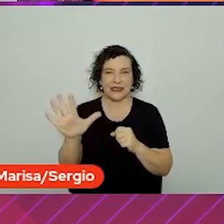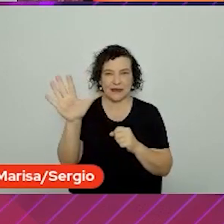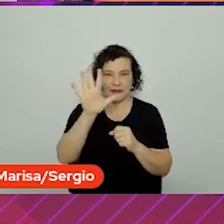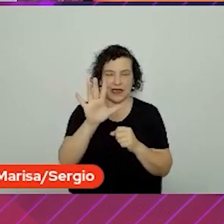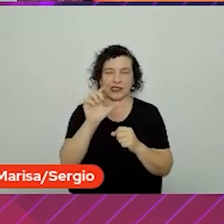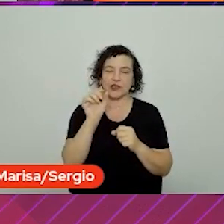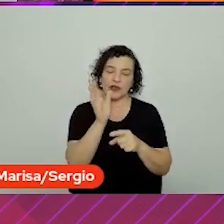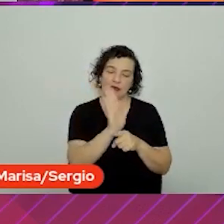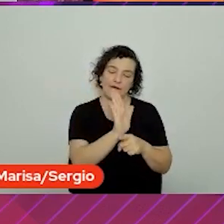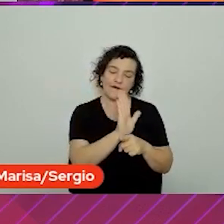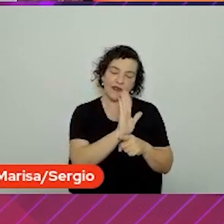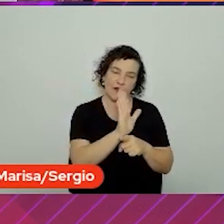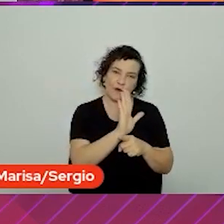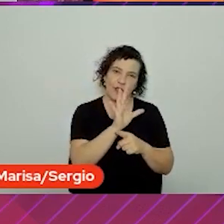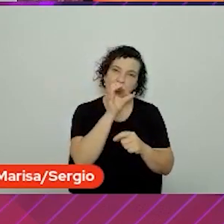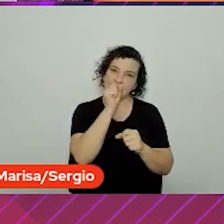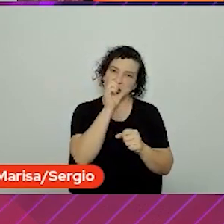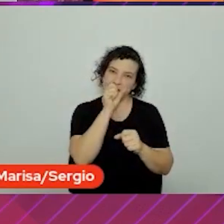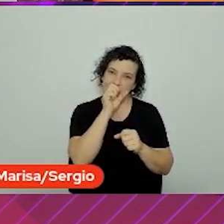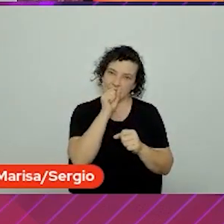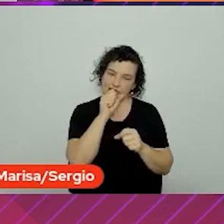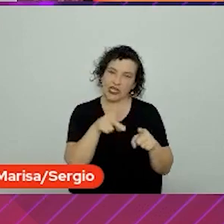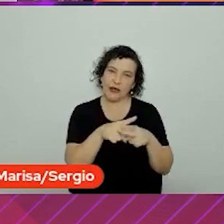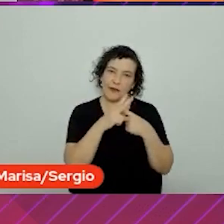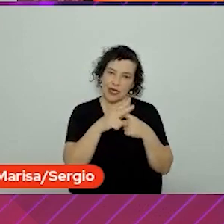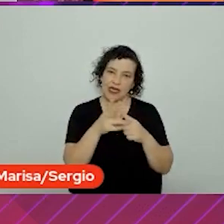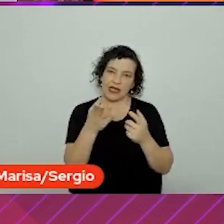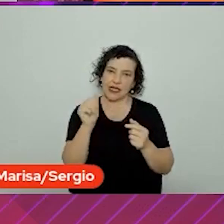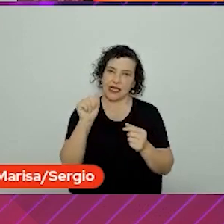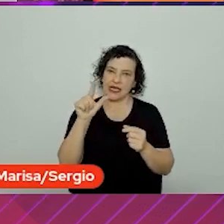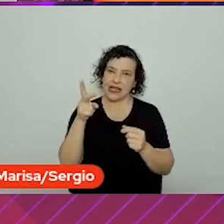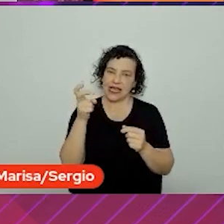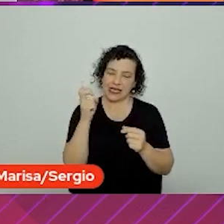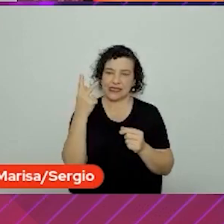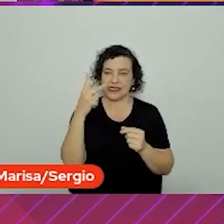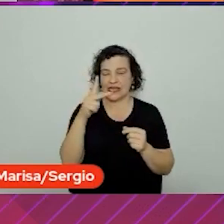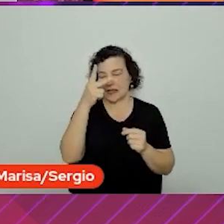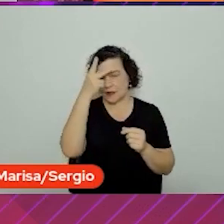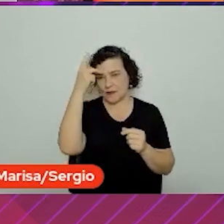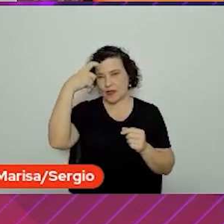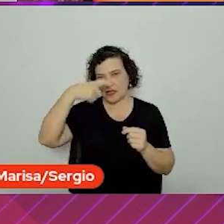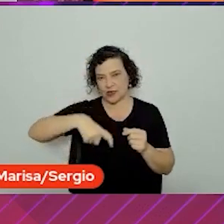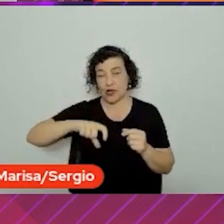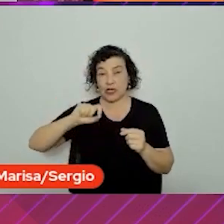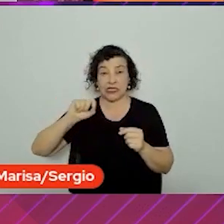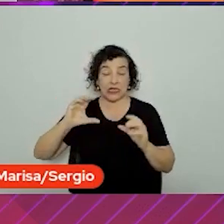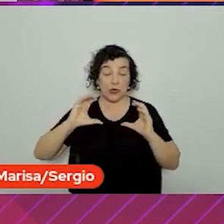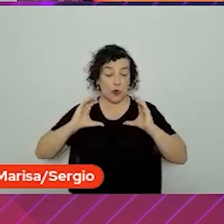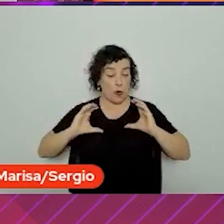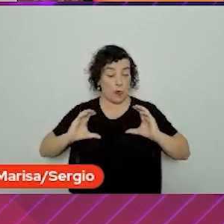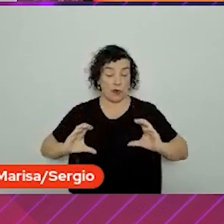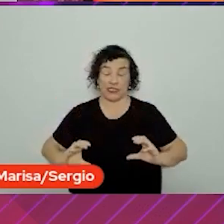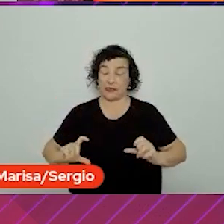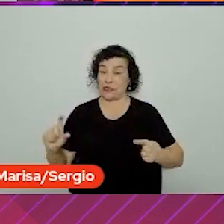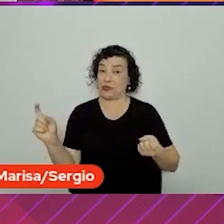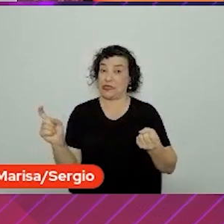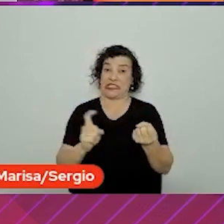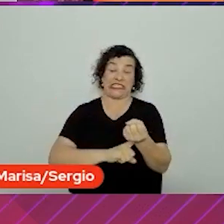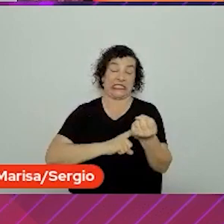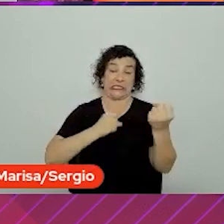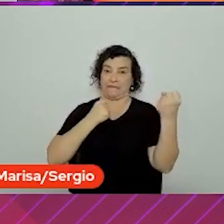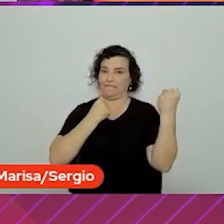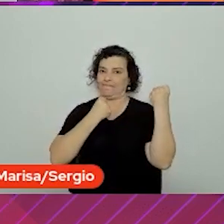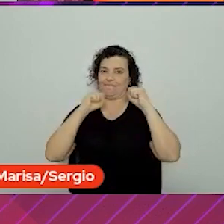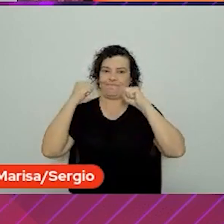Laranja Mecânica, o Alex ele é uma pessoa que tem comportamento violento,